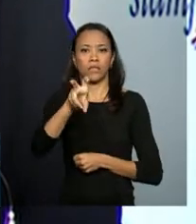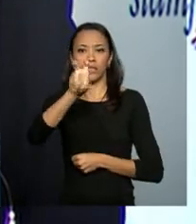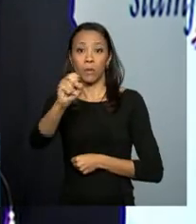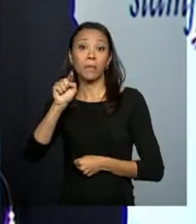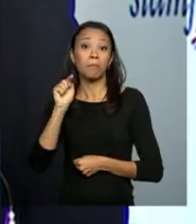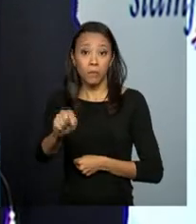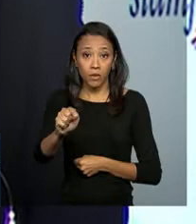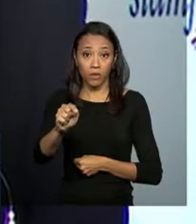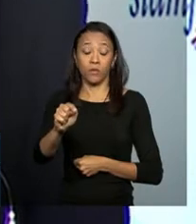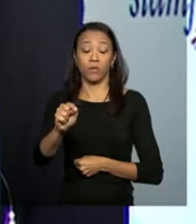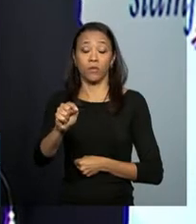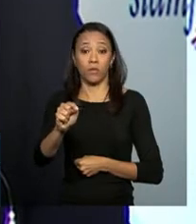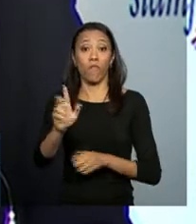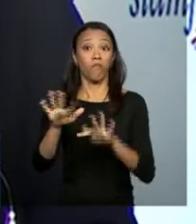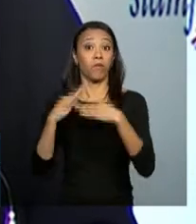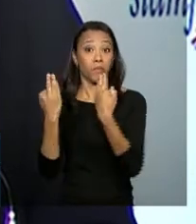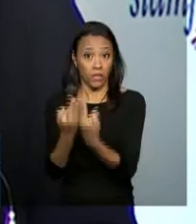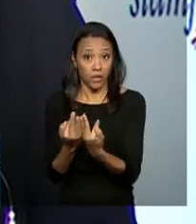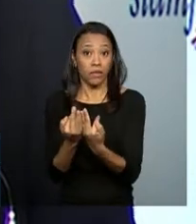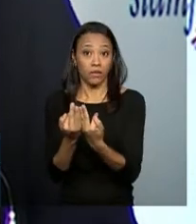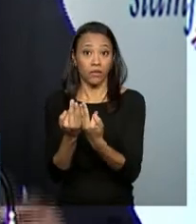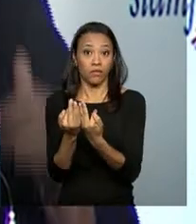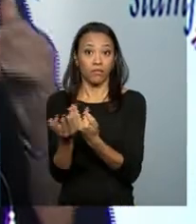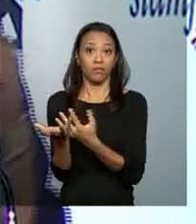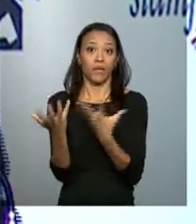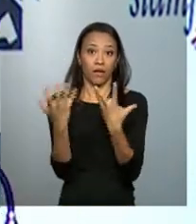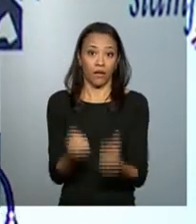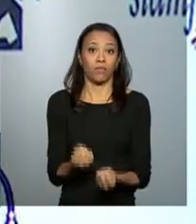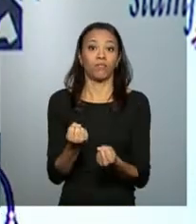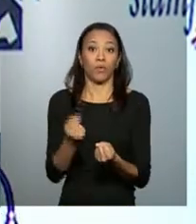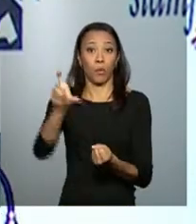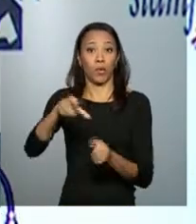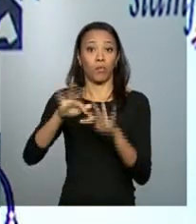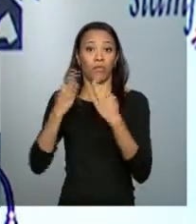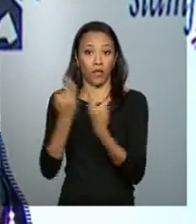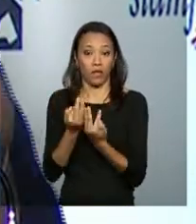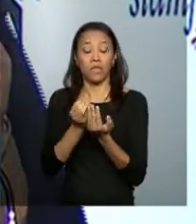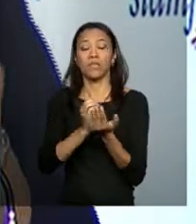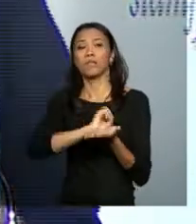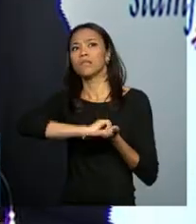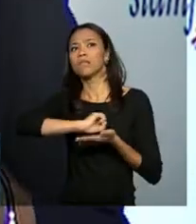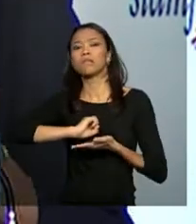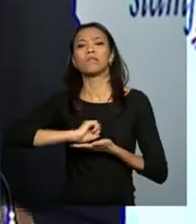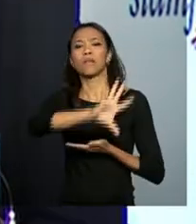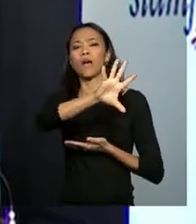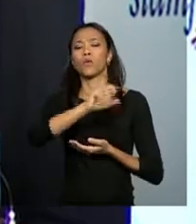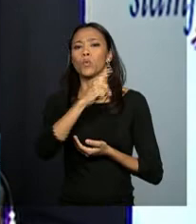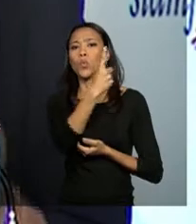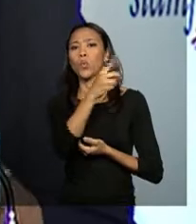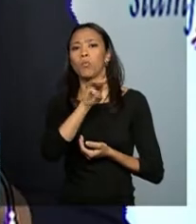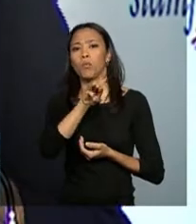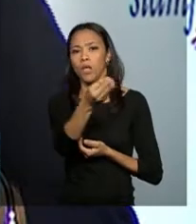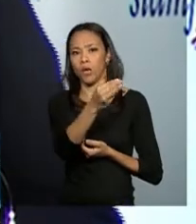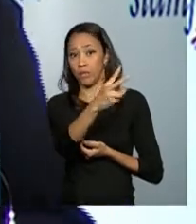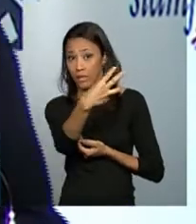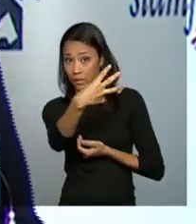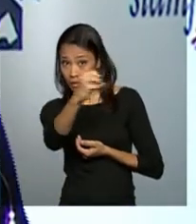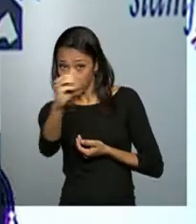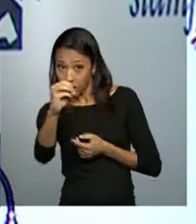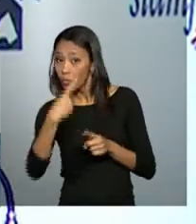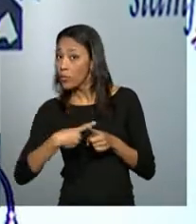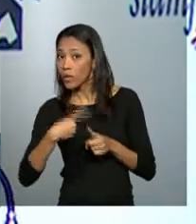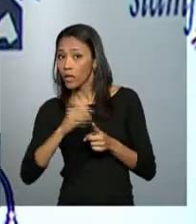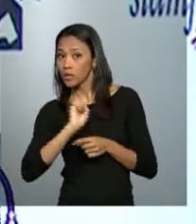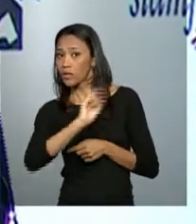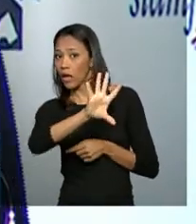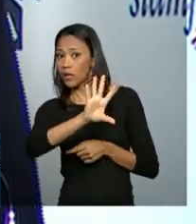mil pessoas, famílias, né, para o Bolsa Família, e saíram 1 milhão e 300, por quê? A